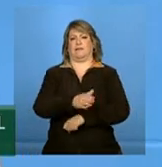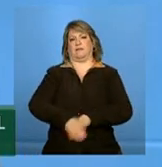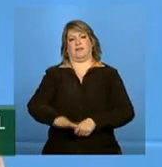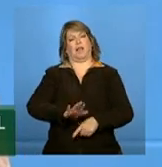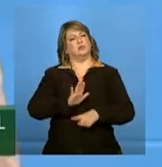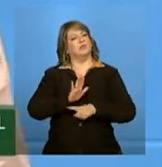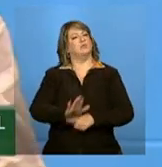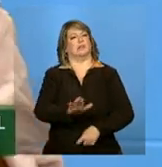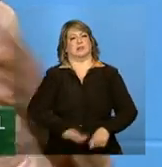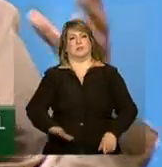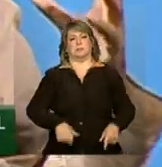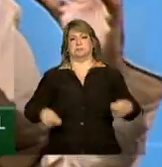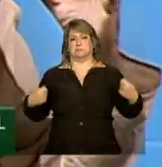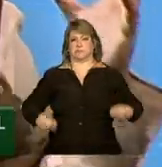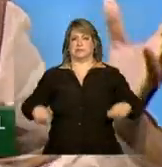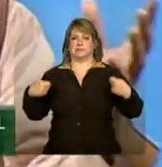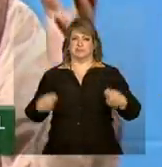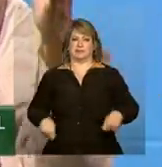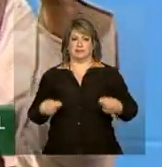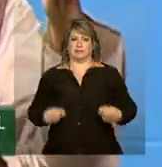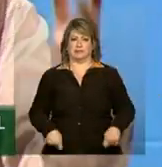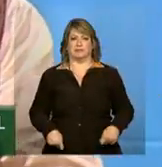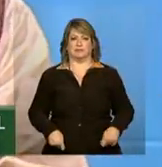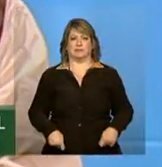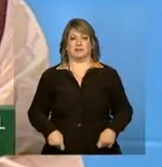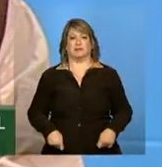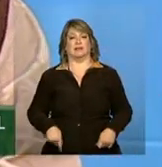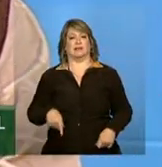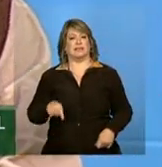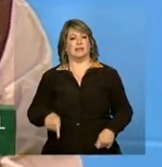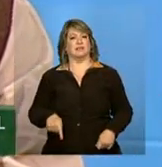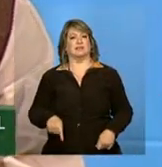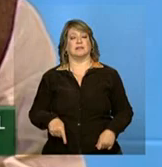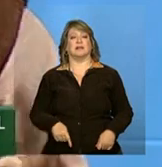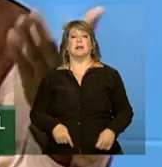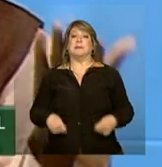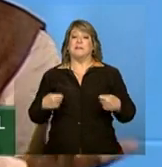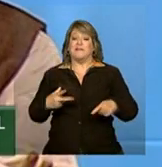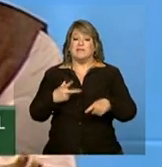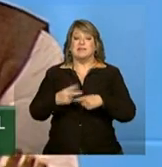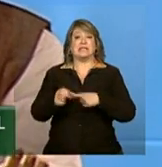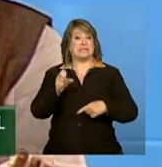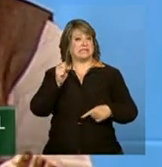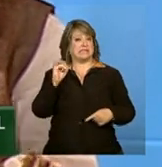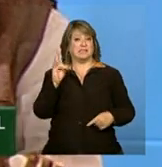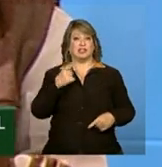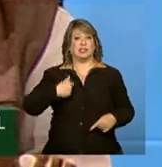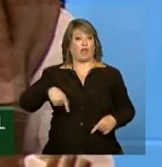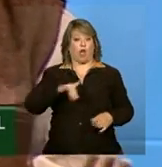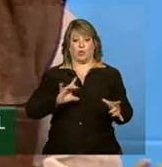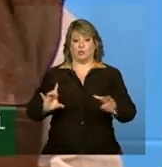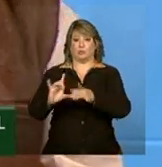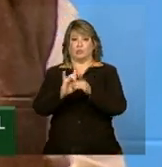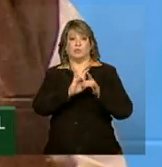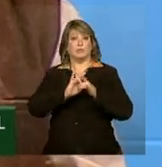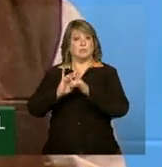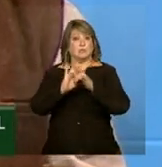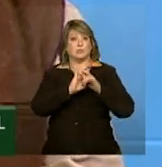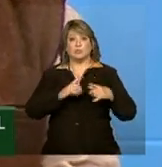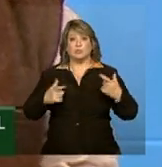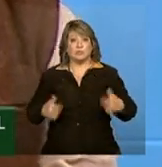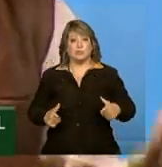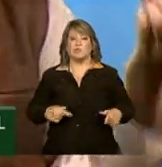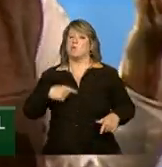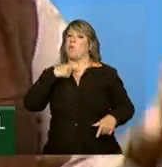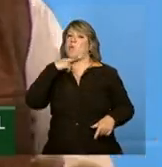guerra contra o trabalho infantil. E essa guerra nunca vai ser vencida a menos que haja um movimento forte e verdadeiramente global, que